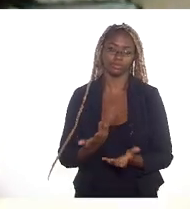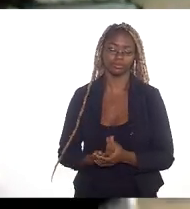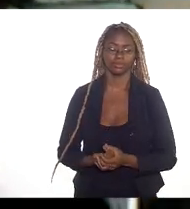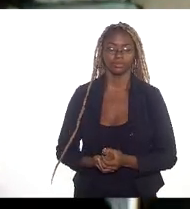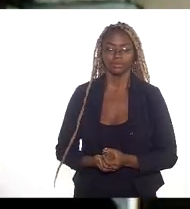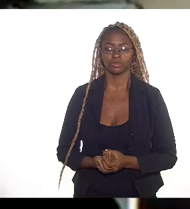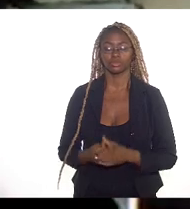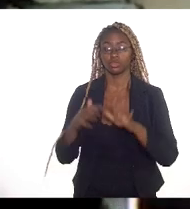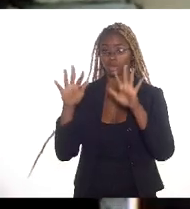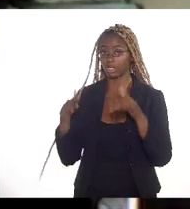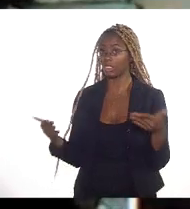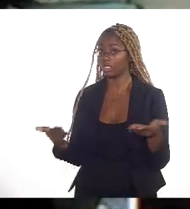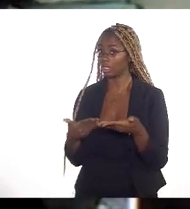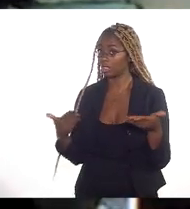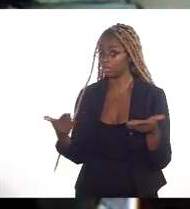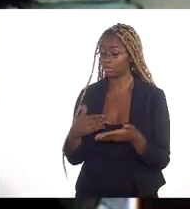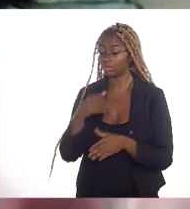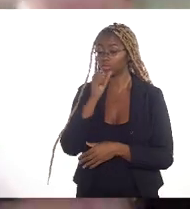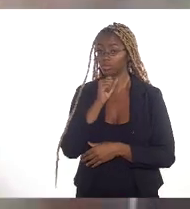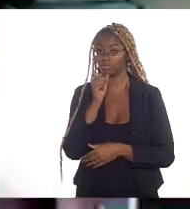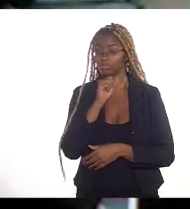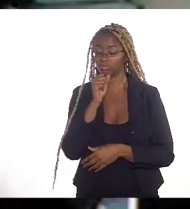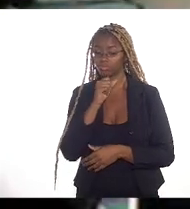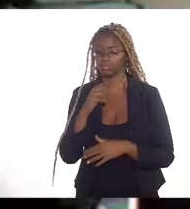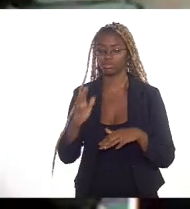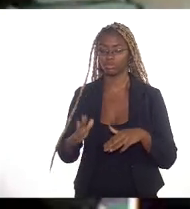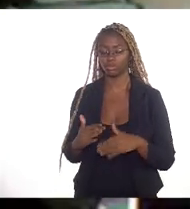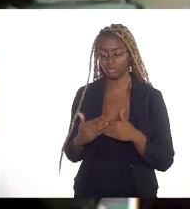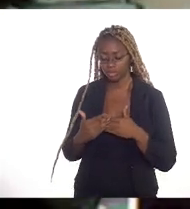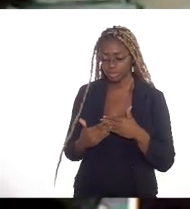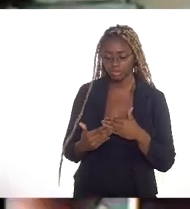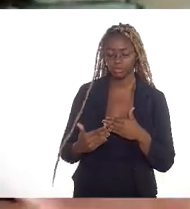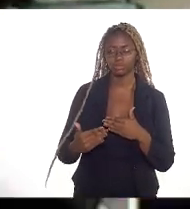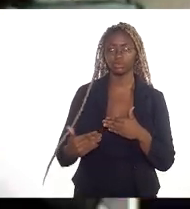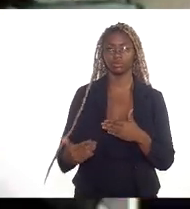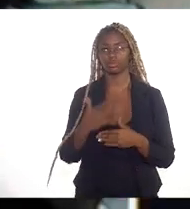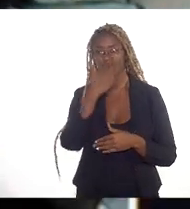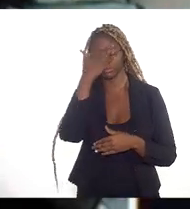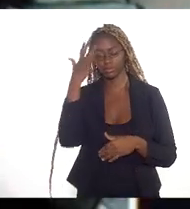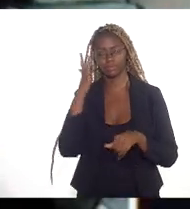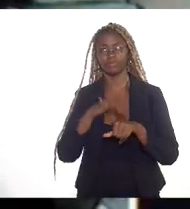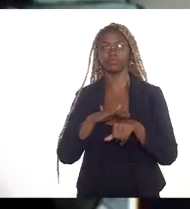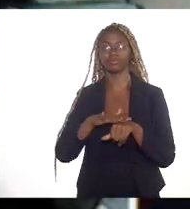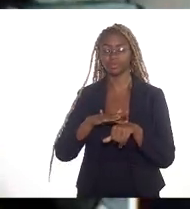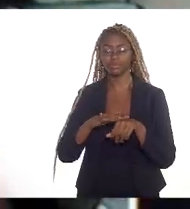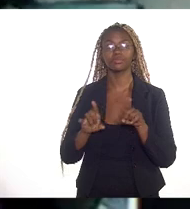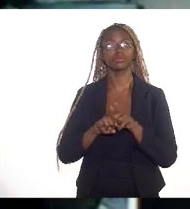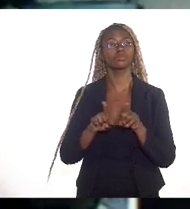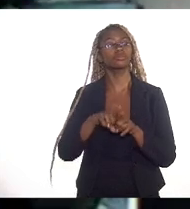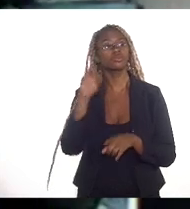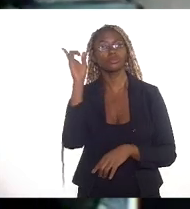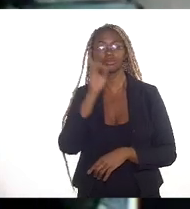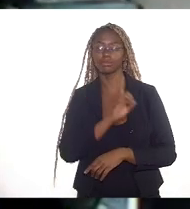concluindo os idosos. Estamos avançando entre as pessoas com comorbidades e com deficiência.